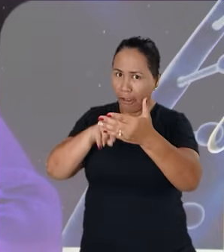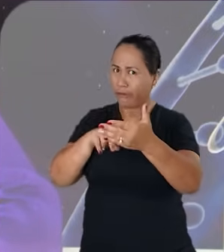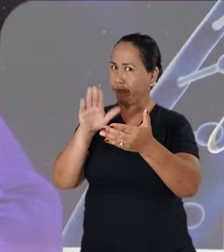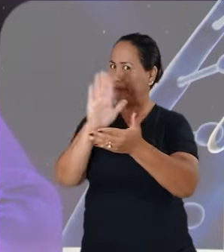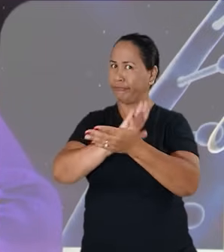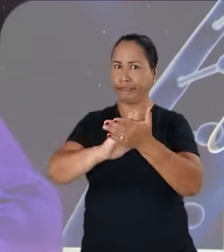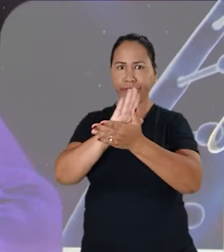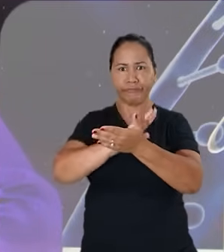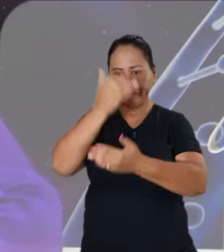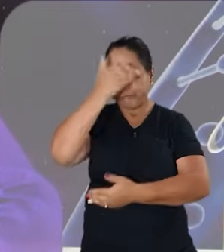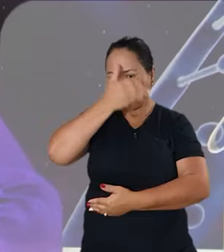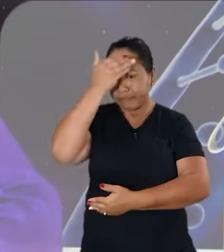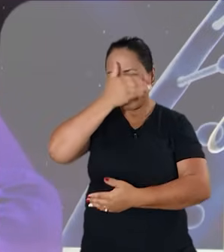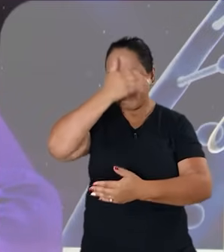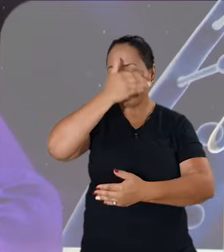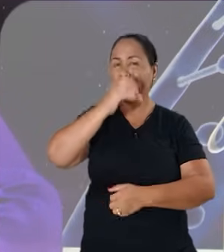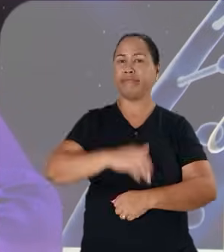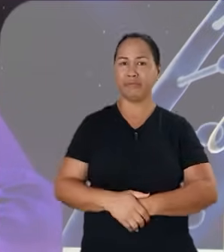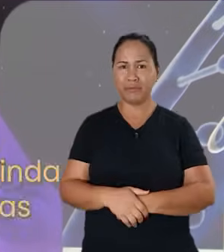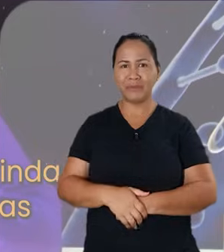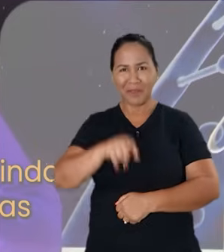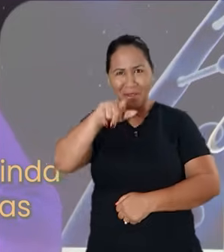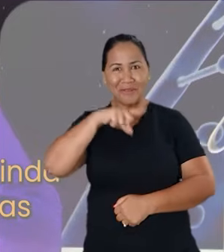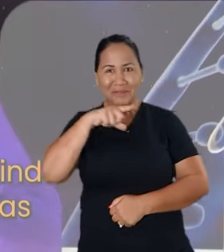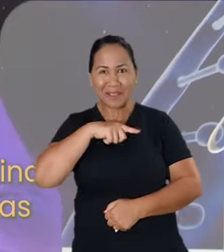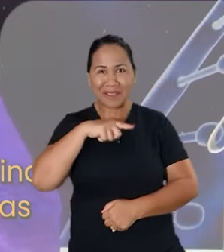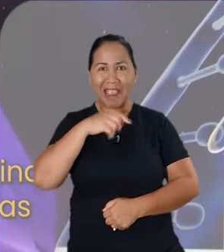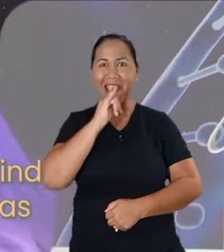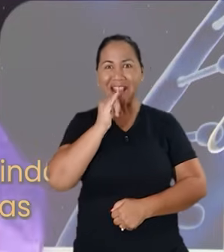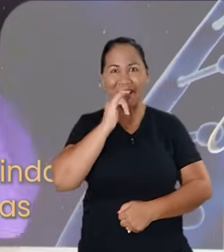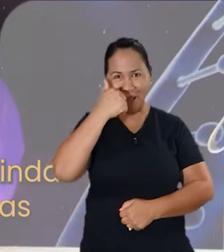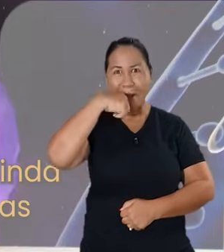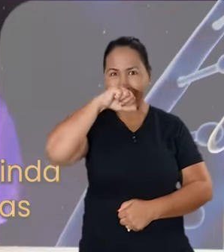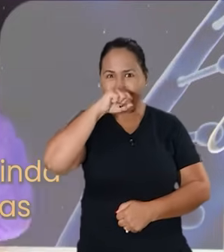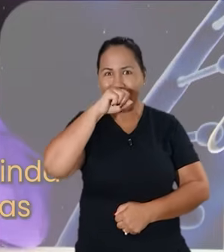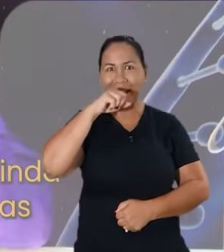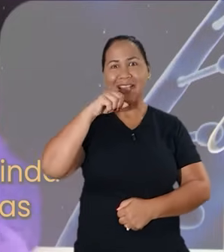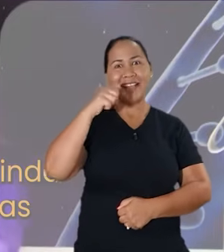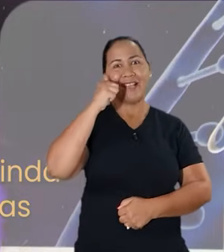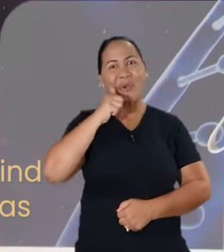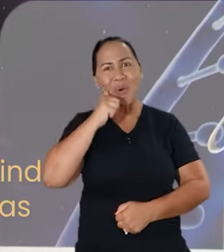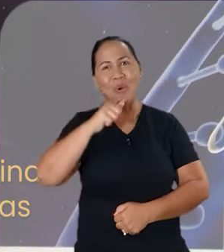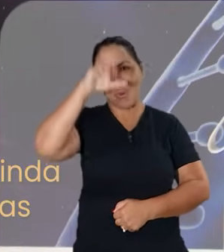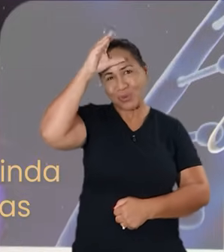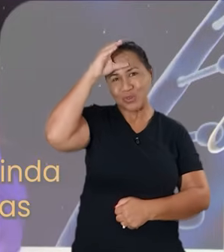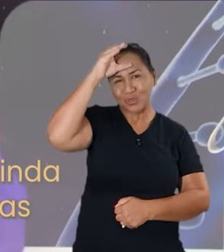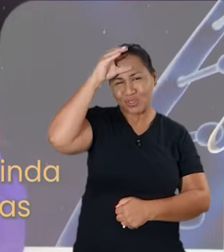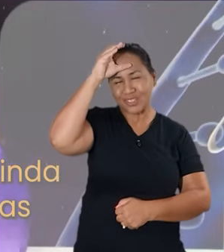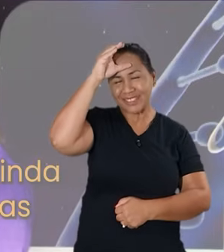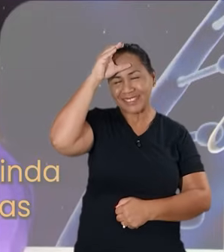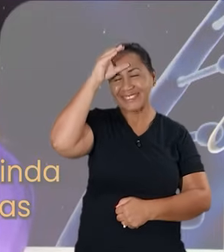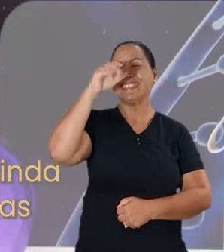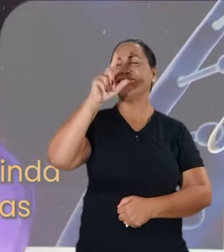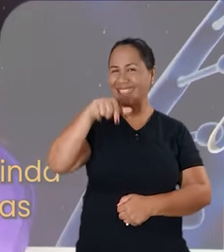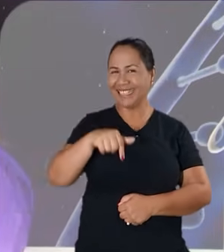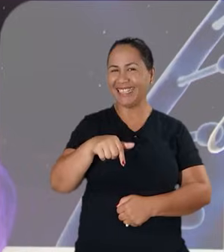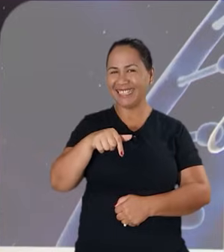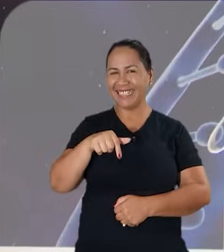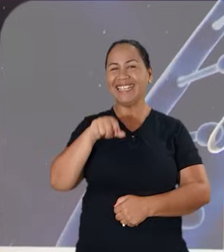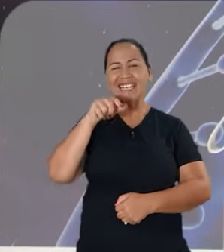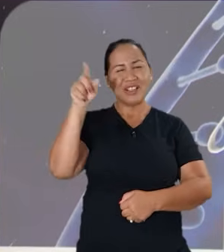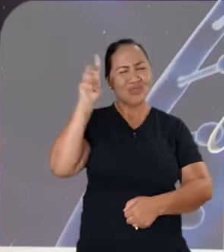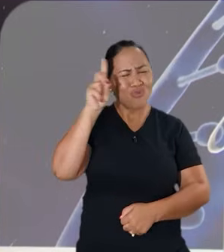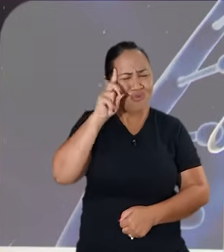e você não olhou. Alguém tem uma mãe, uma tia, uma dinda que manda aquelas correntes horrorosas